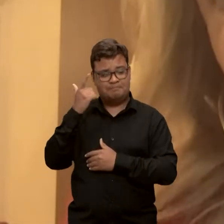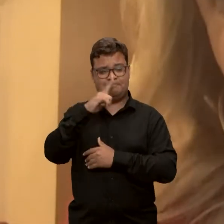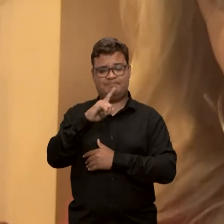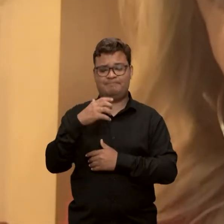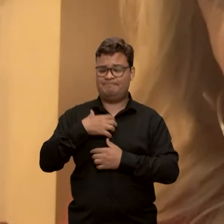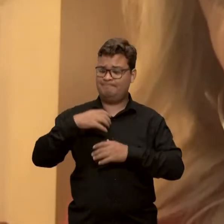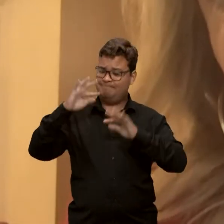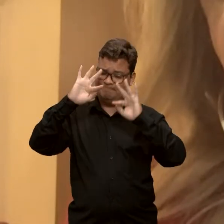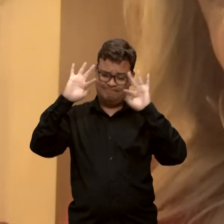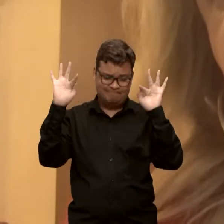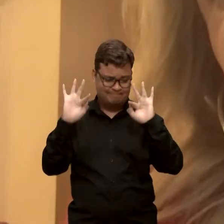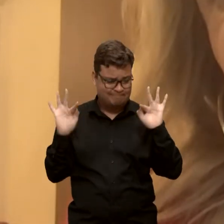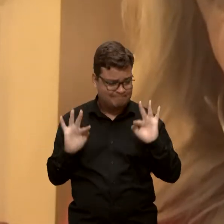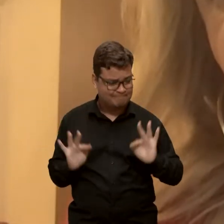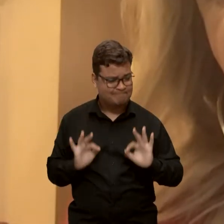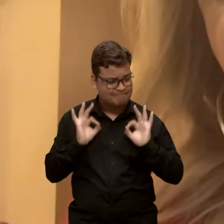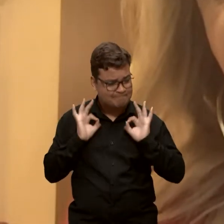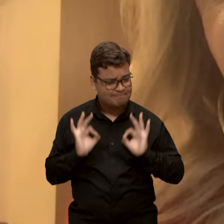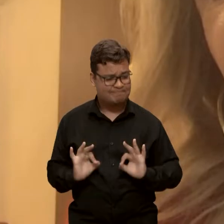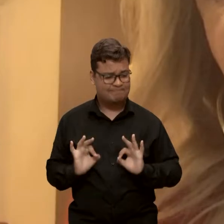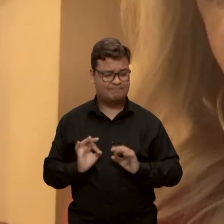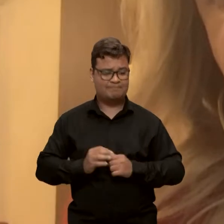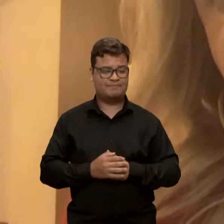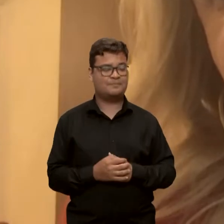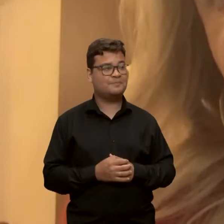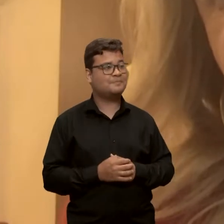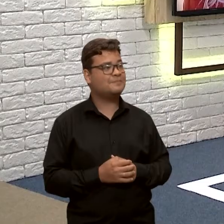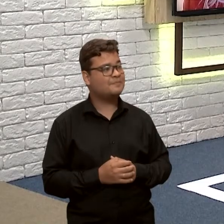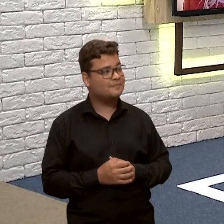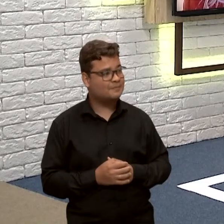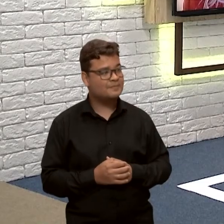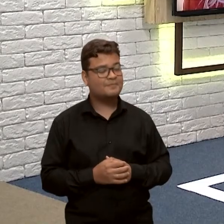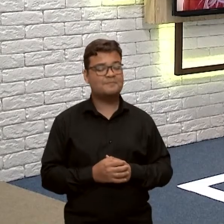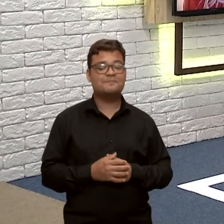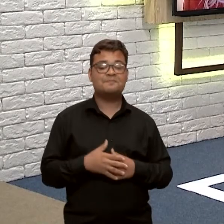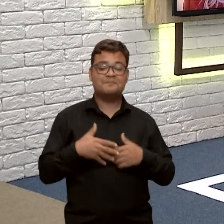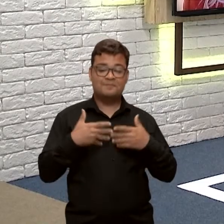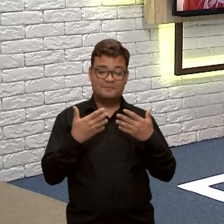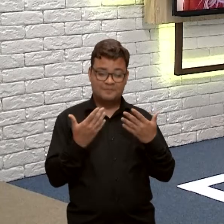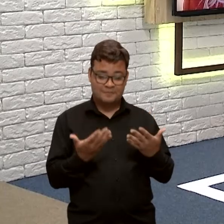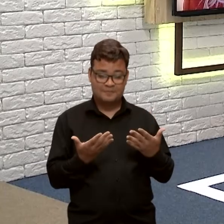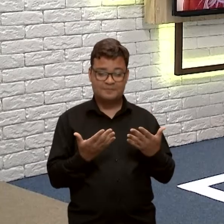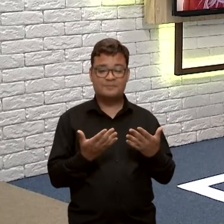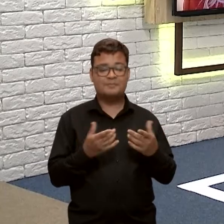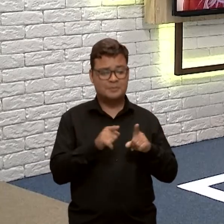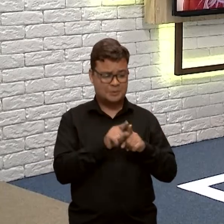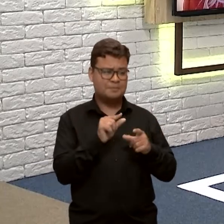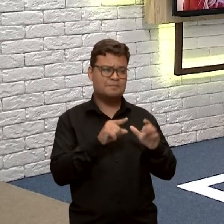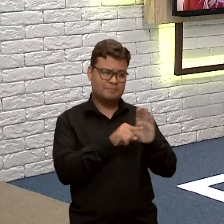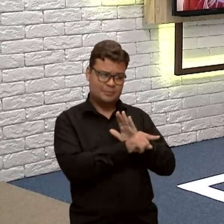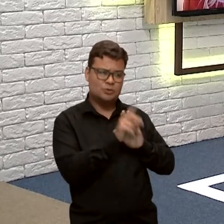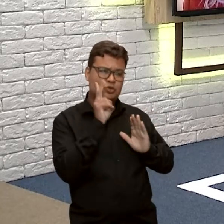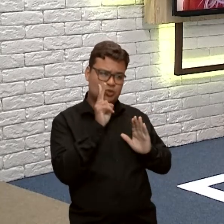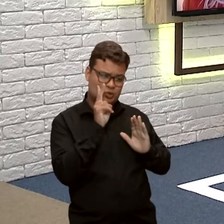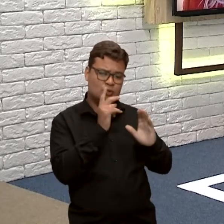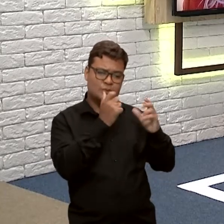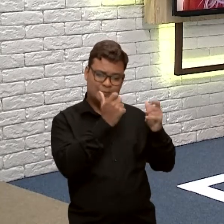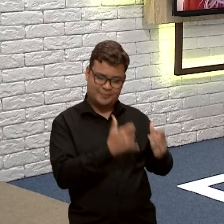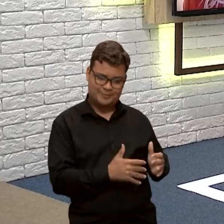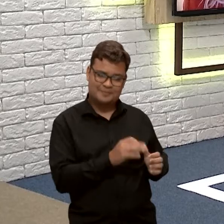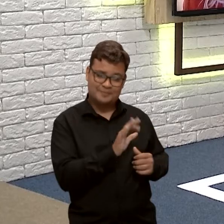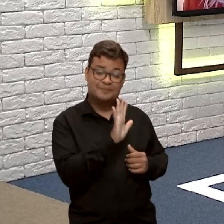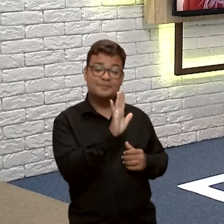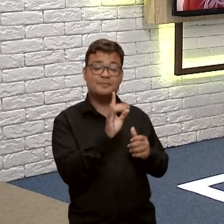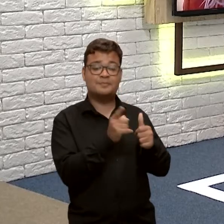muito feliz mesmo. Tá? Bom, daqui a pouco eu volto para falar com vocês e para você contar um pouquinho da sua história também. Mas antes, professora